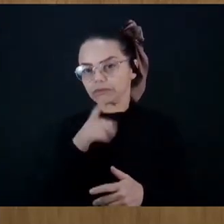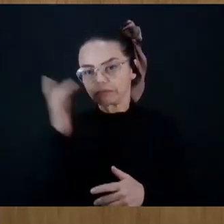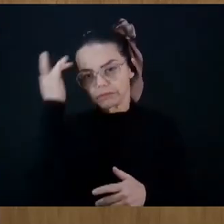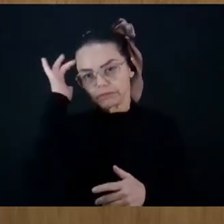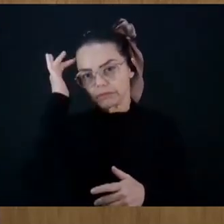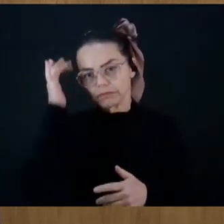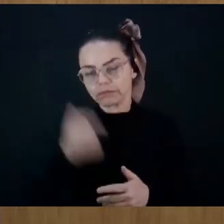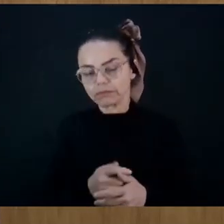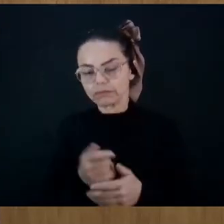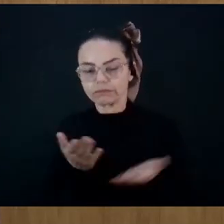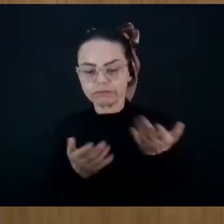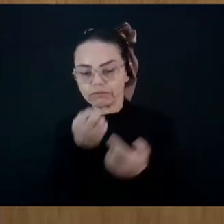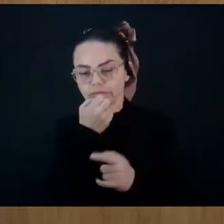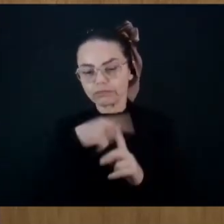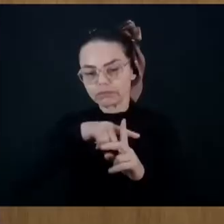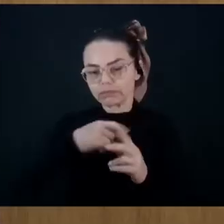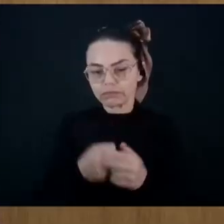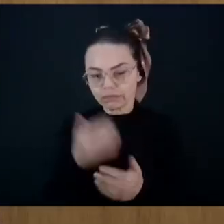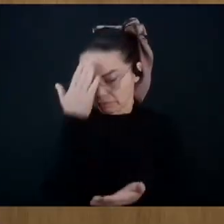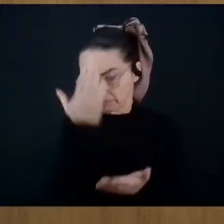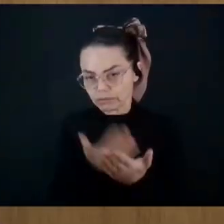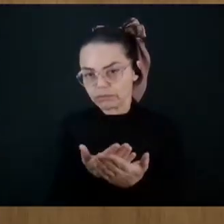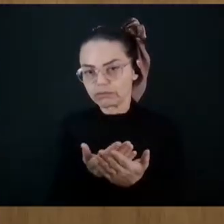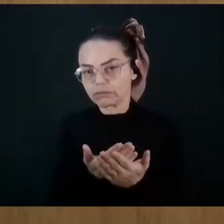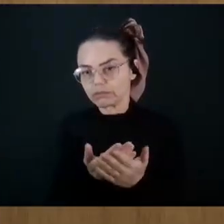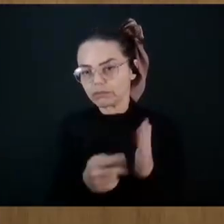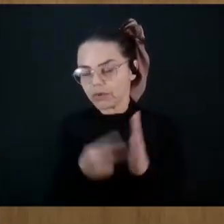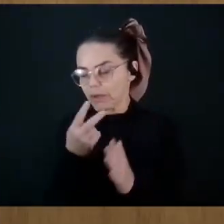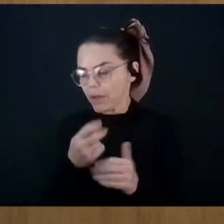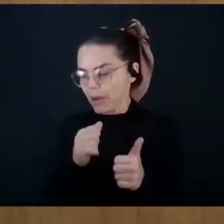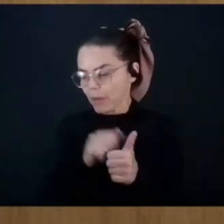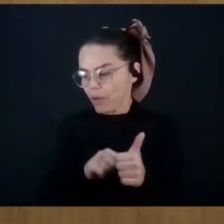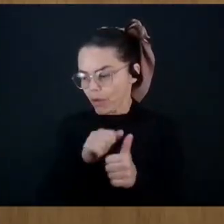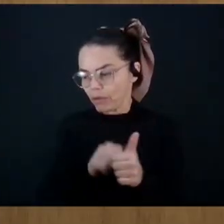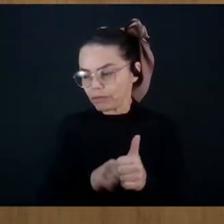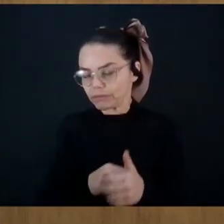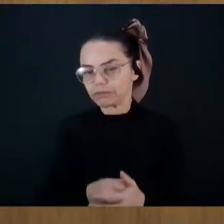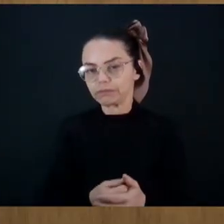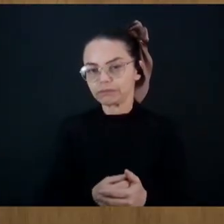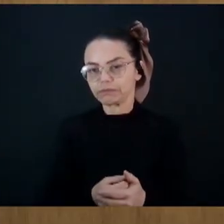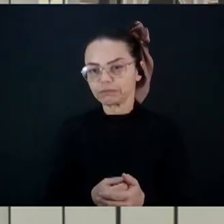creio que o segundo semestre aí vai ser mais produtivo ainda.